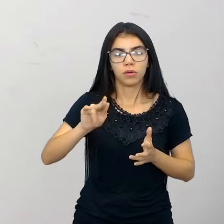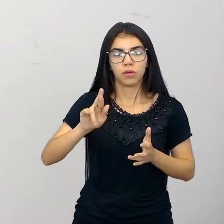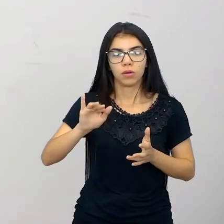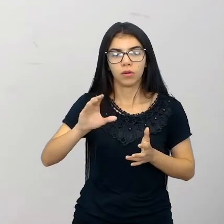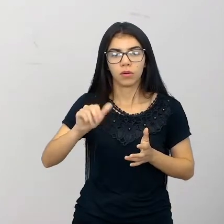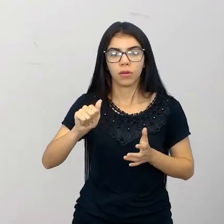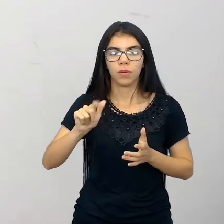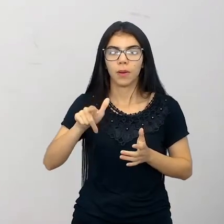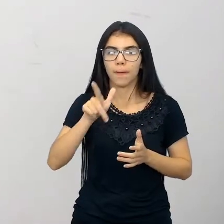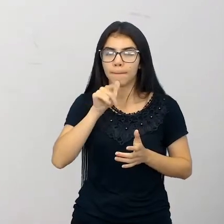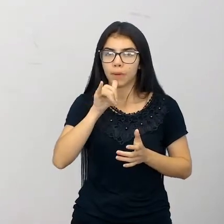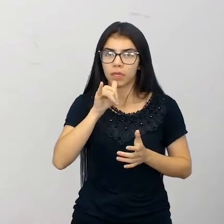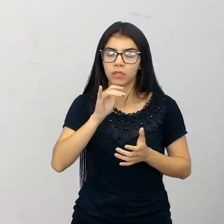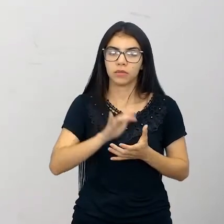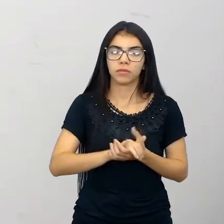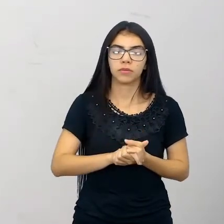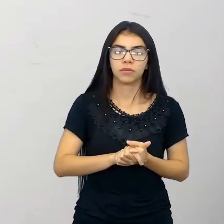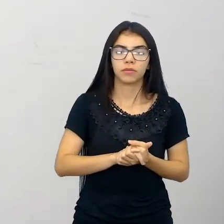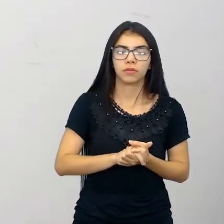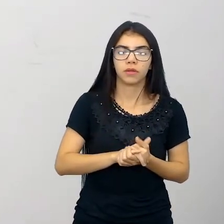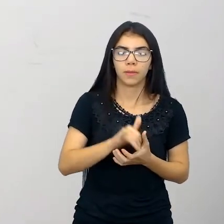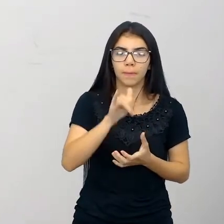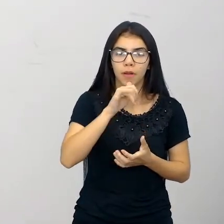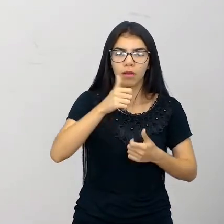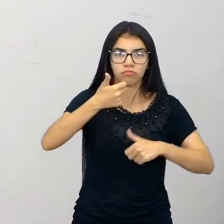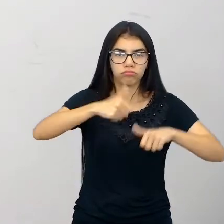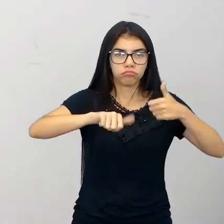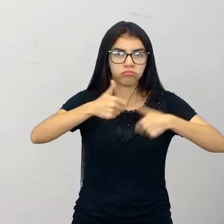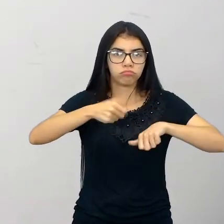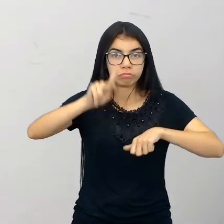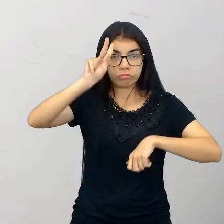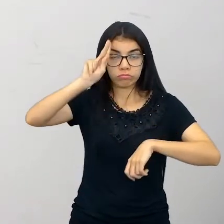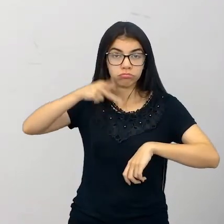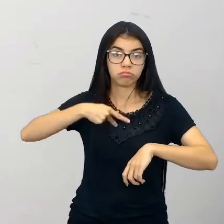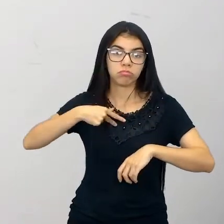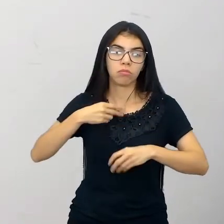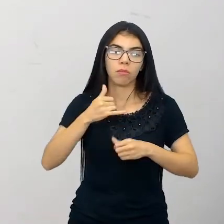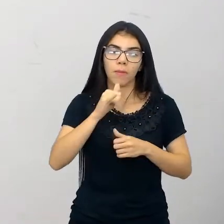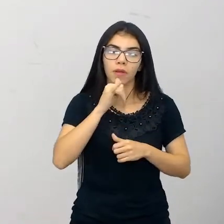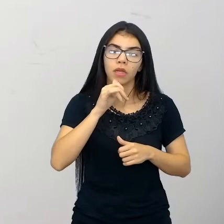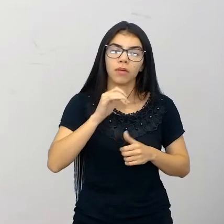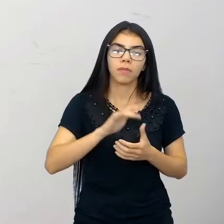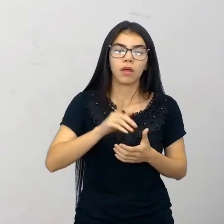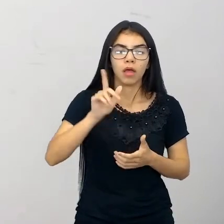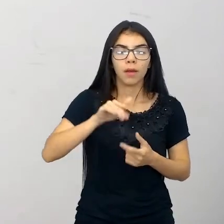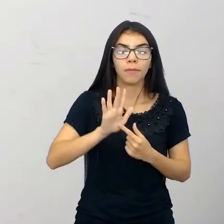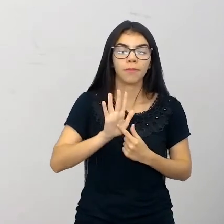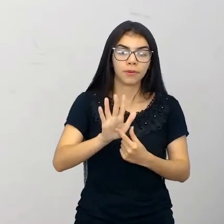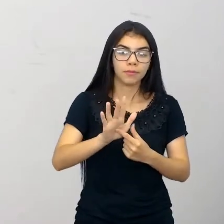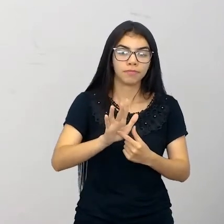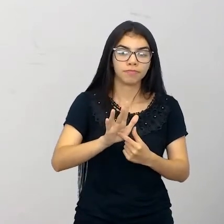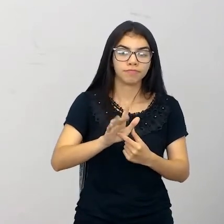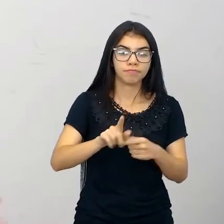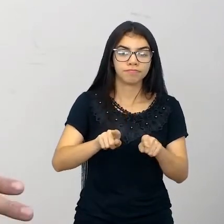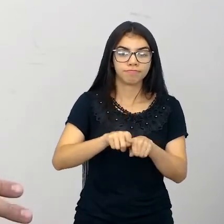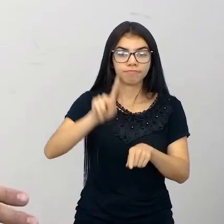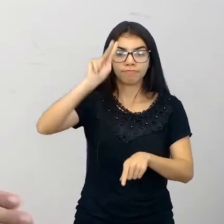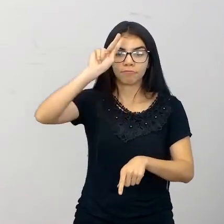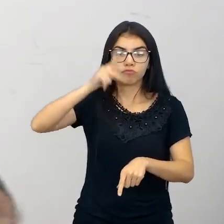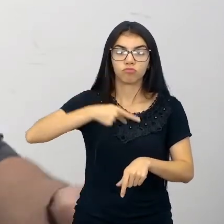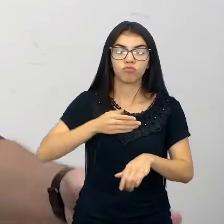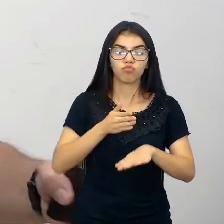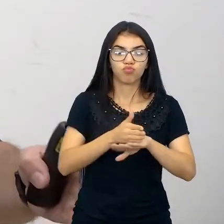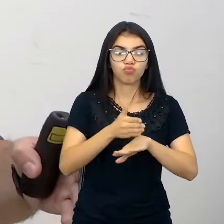exemplo. Uma rubrica de autoavaliação. Então, você pode fazer isso tanto para a mostra, quanto para a sua participação